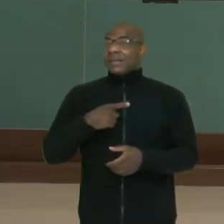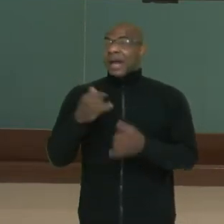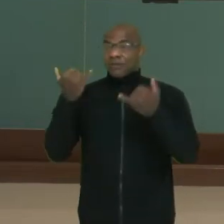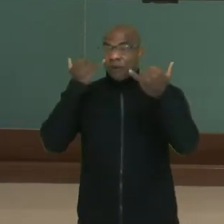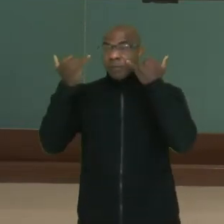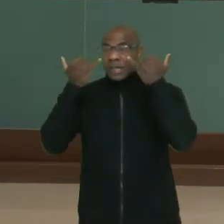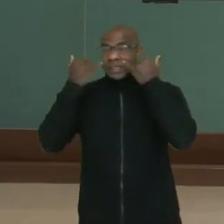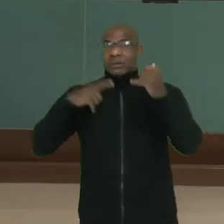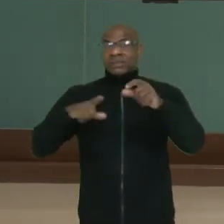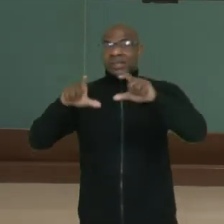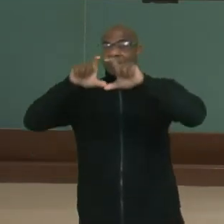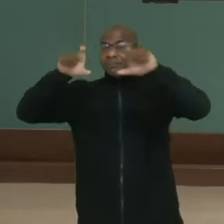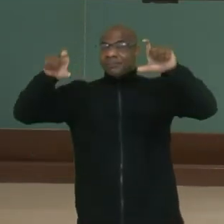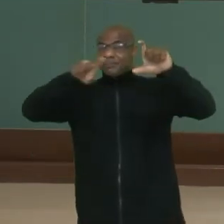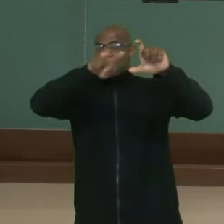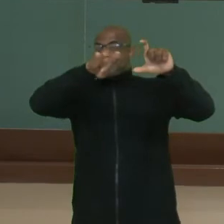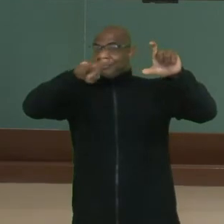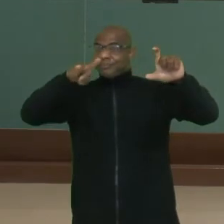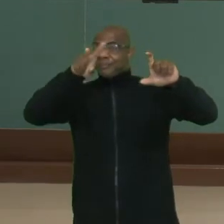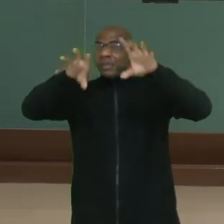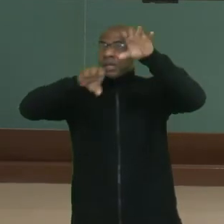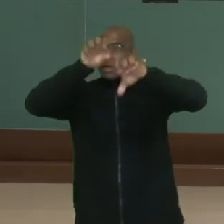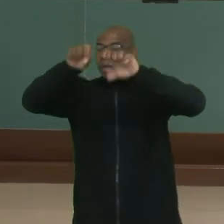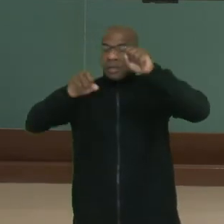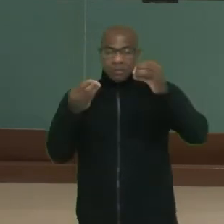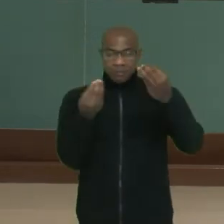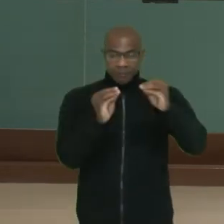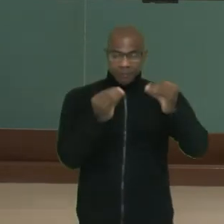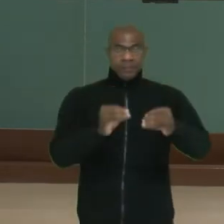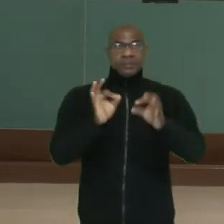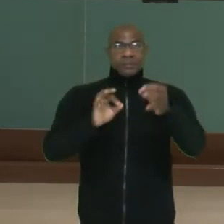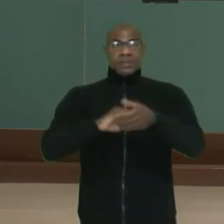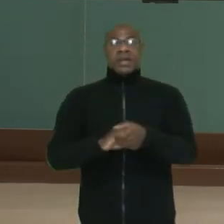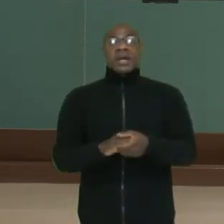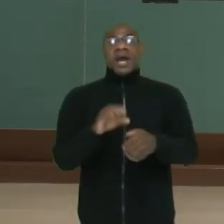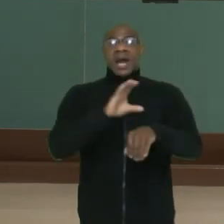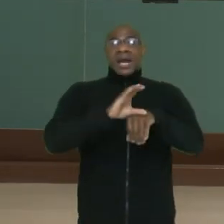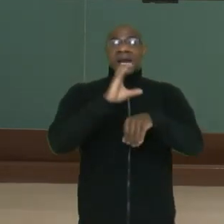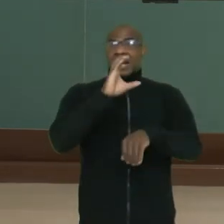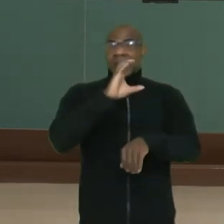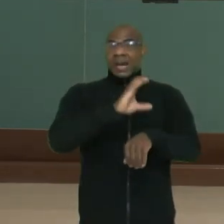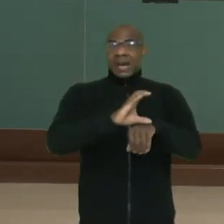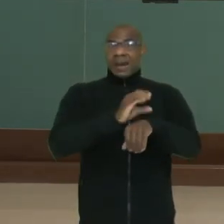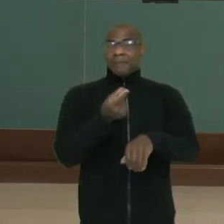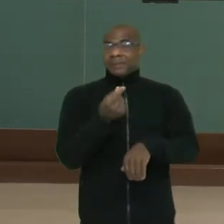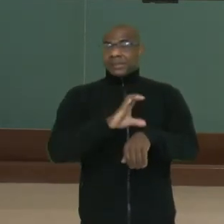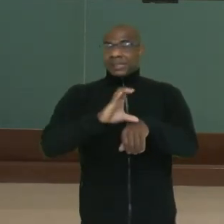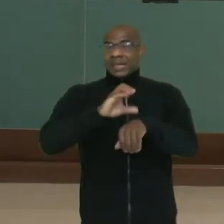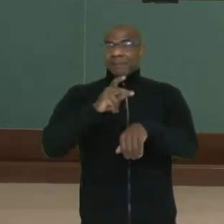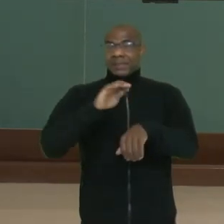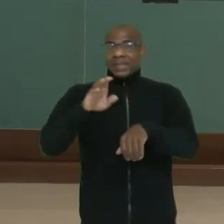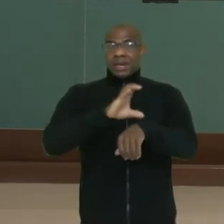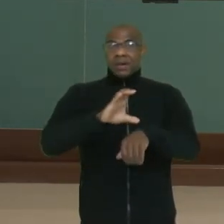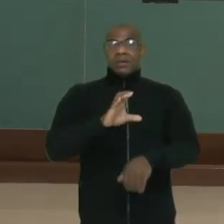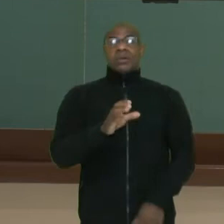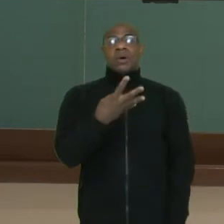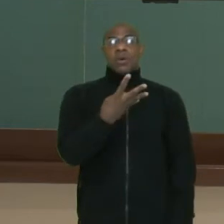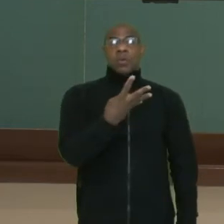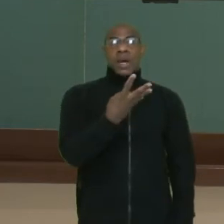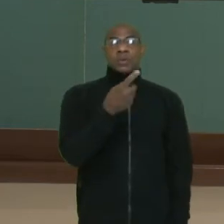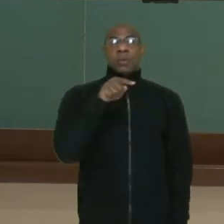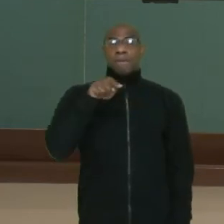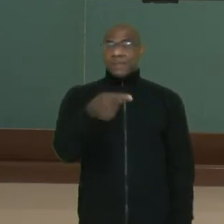ok? Bem importante fazer isso. Então capital 4 mil, lembrando que não precisa usar aquele vírgula 00,